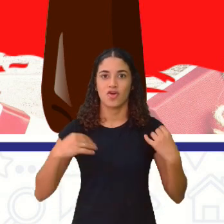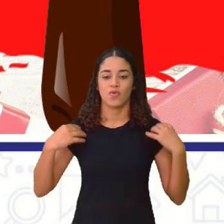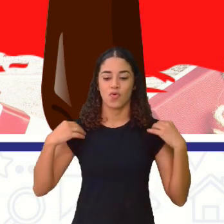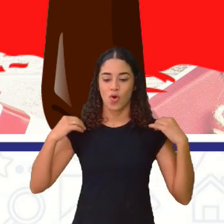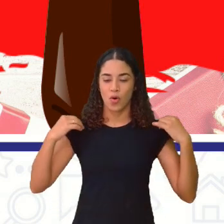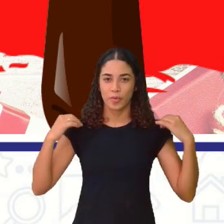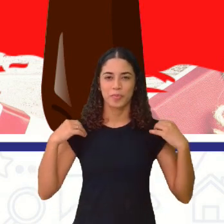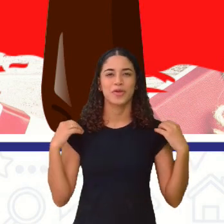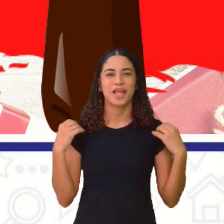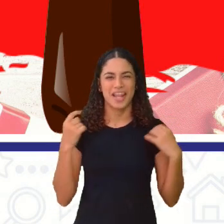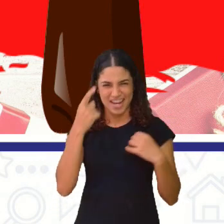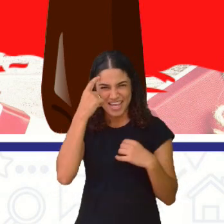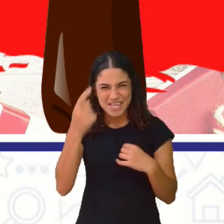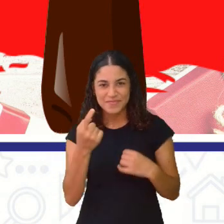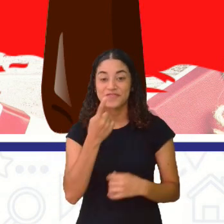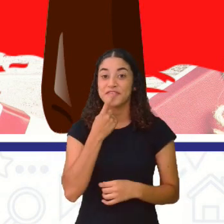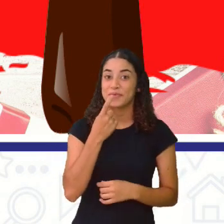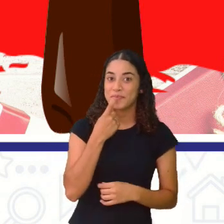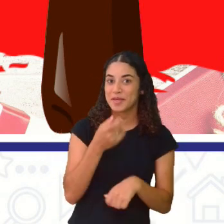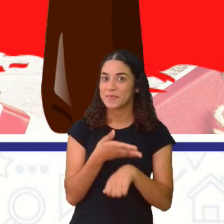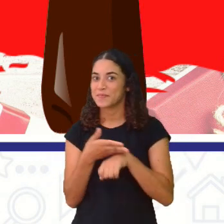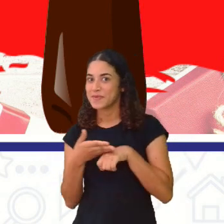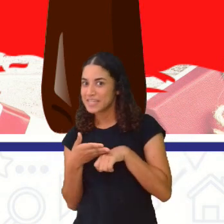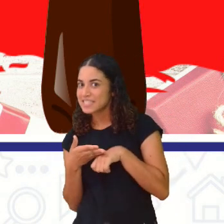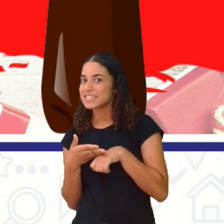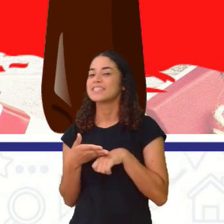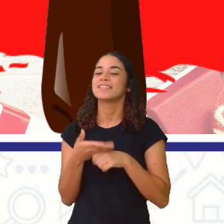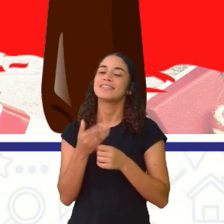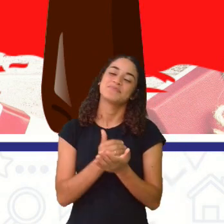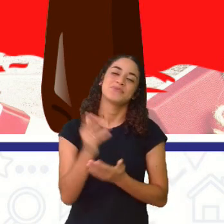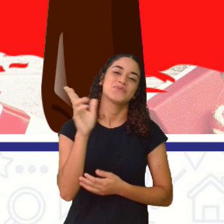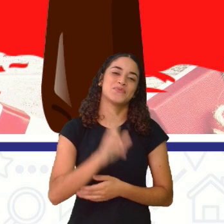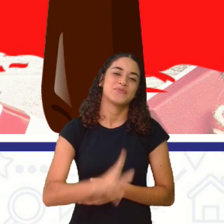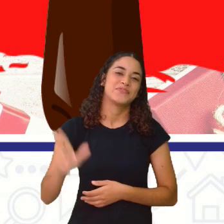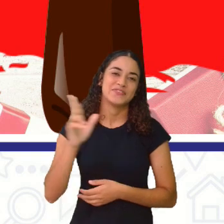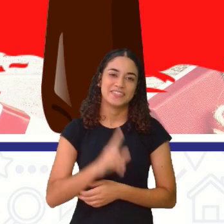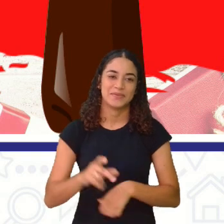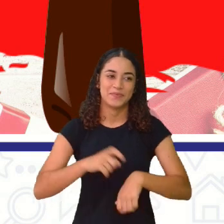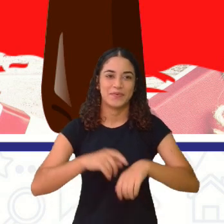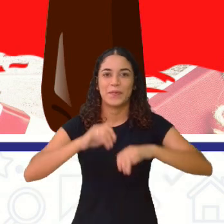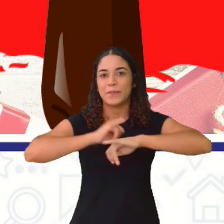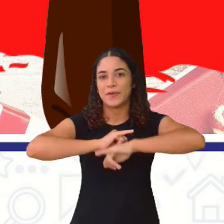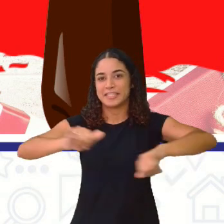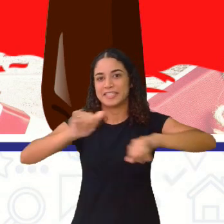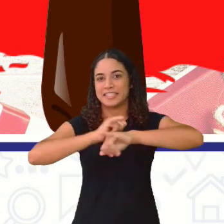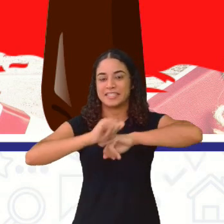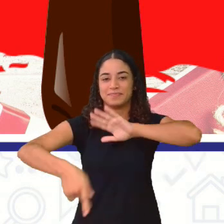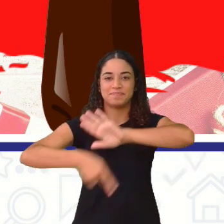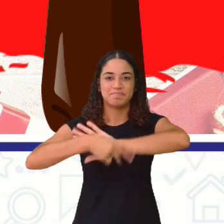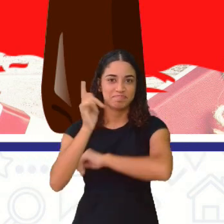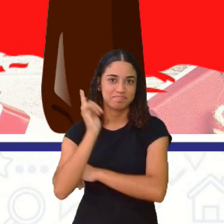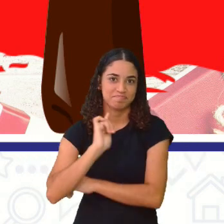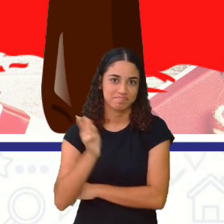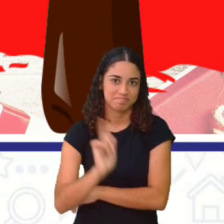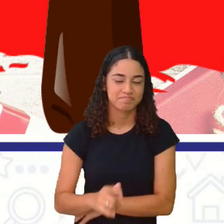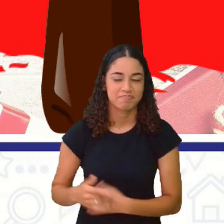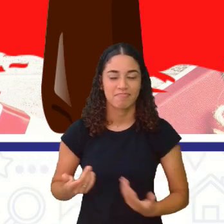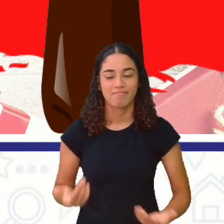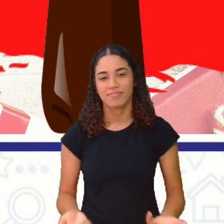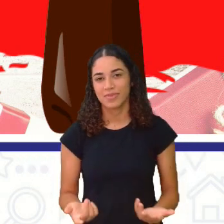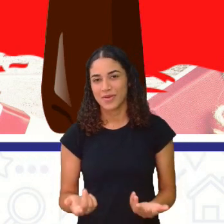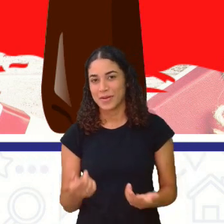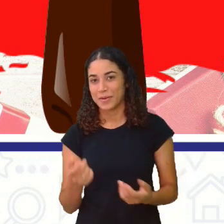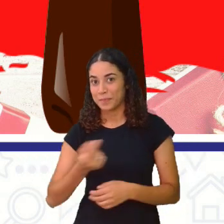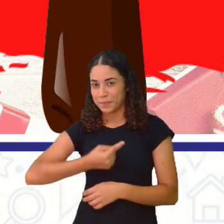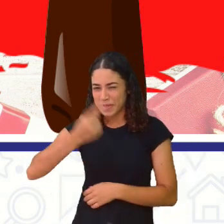o São Nicolau e começou a utilizá-lo em suas propagandas de refrigerante. Uma das